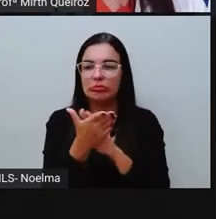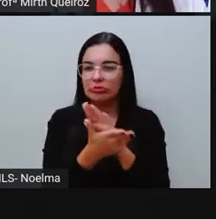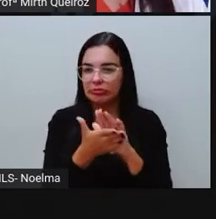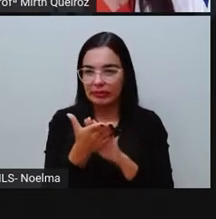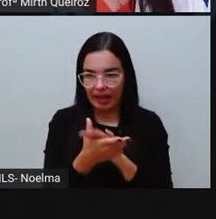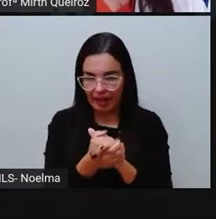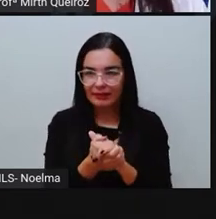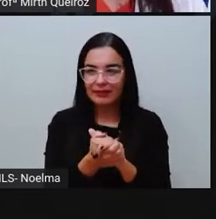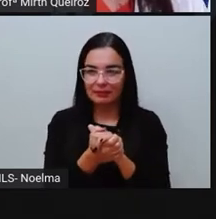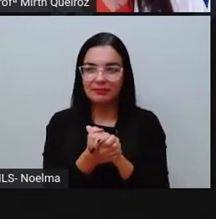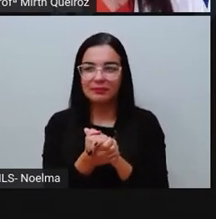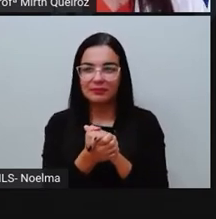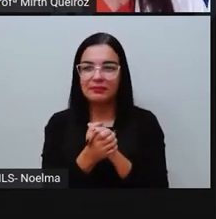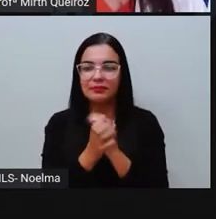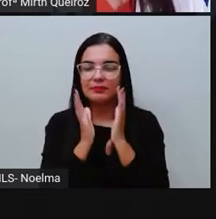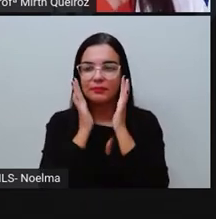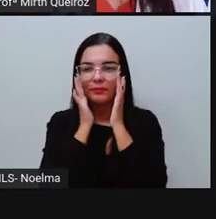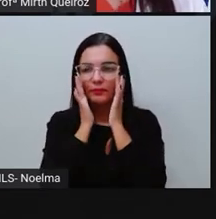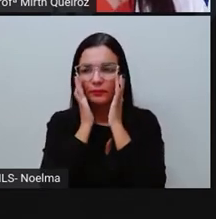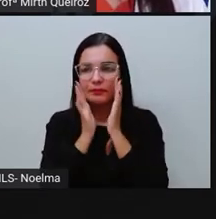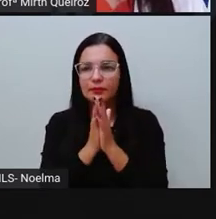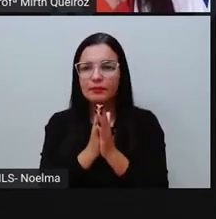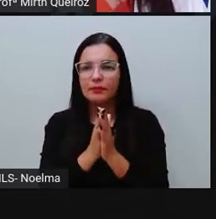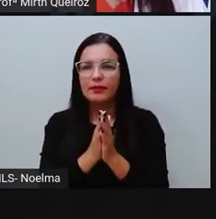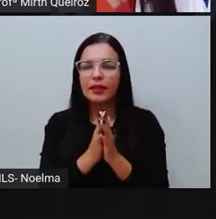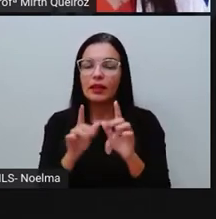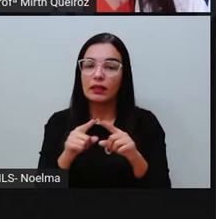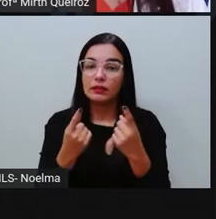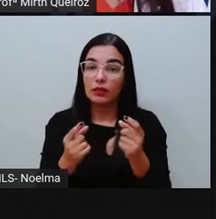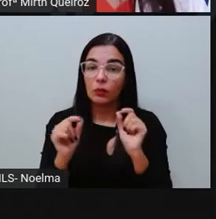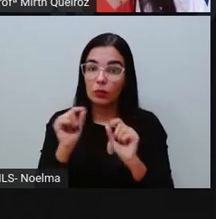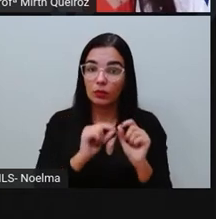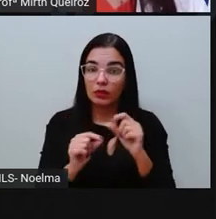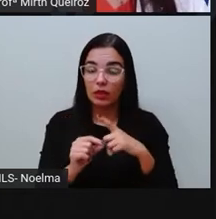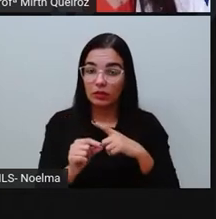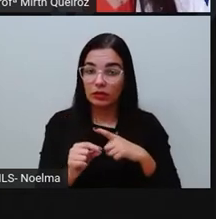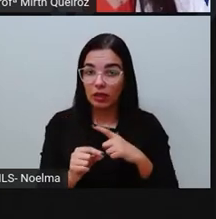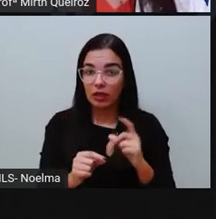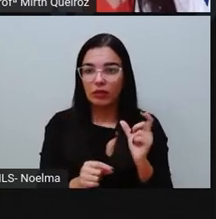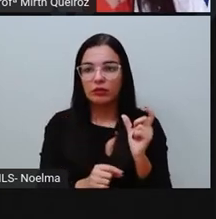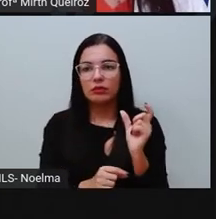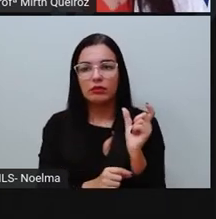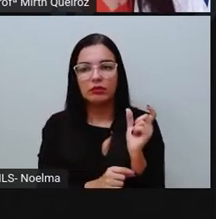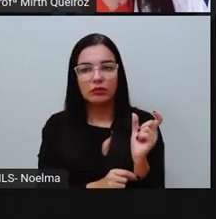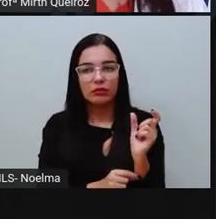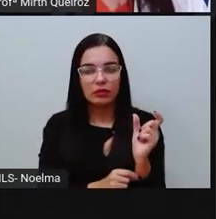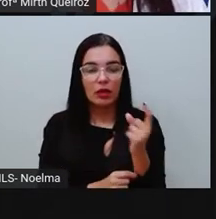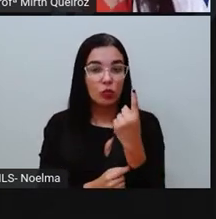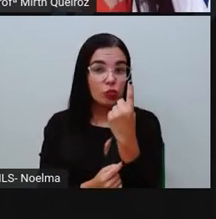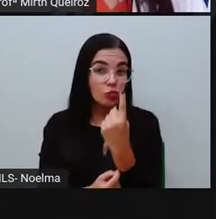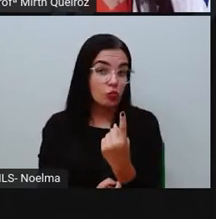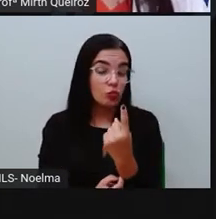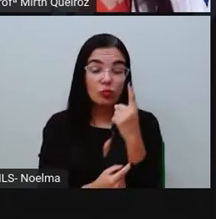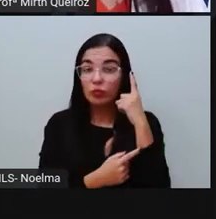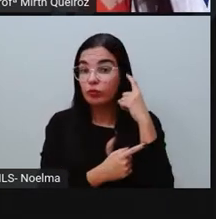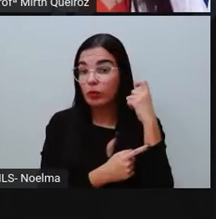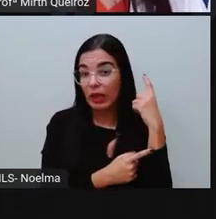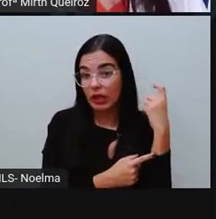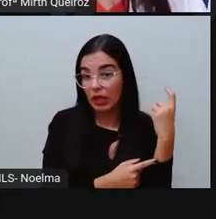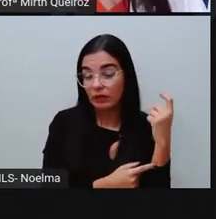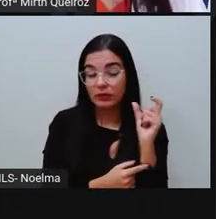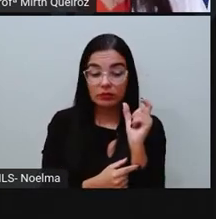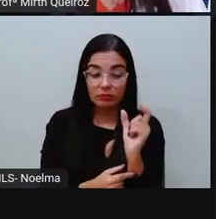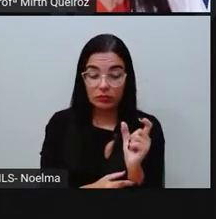aí com essas consoantes. Embora tenha, nós vamos ter, né, um único fonema, mas esse fonema